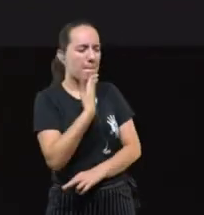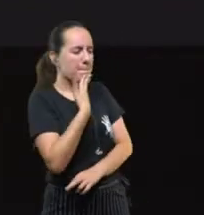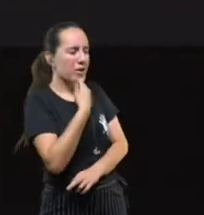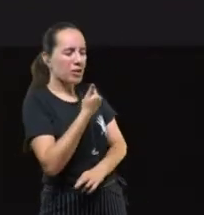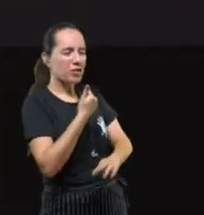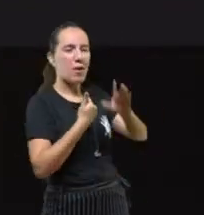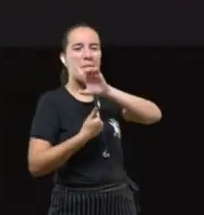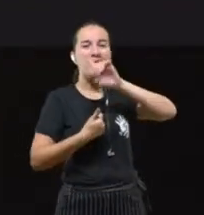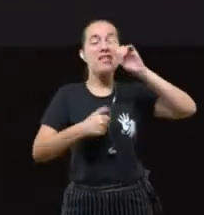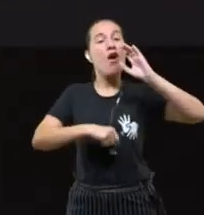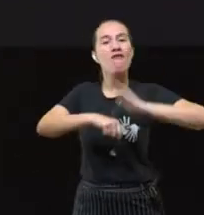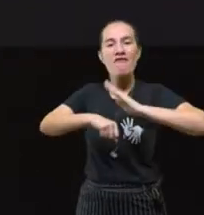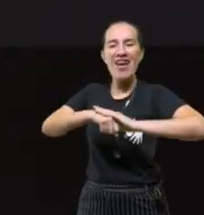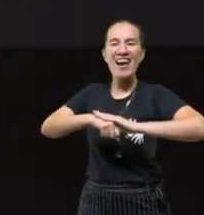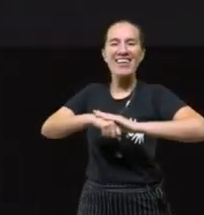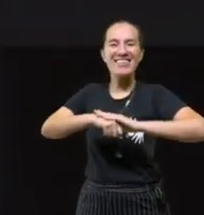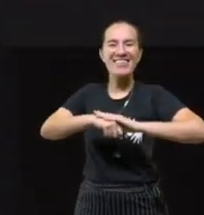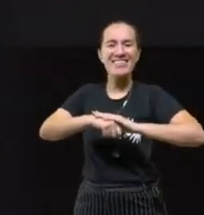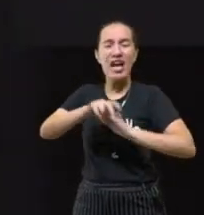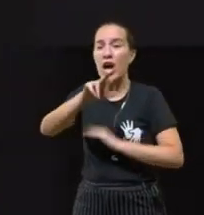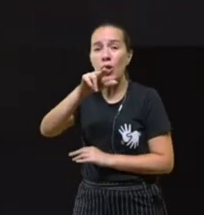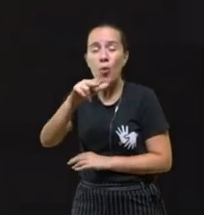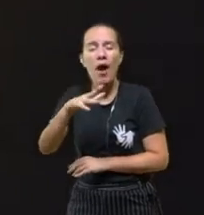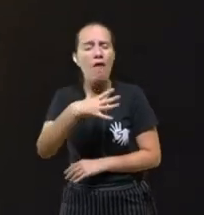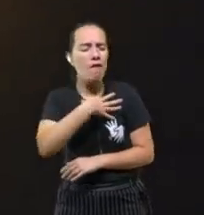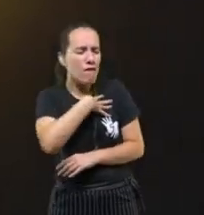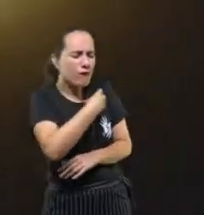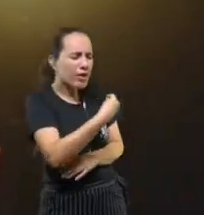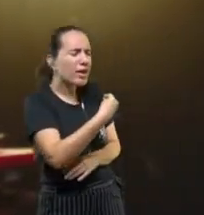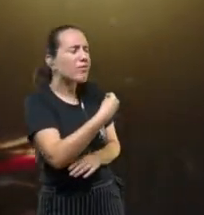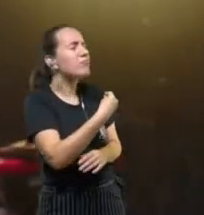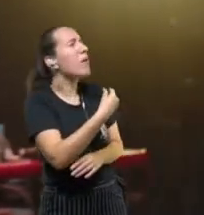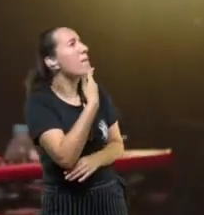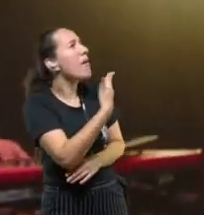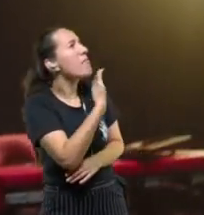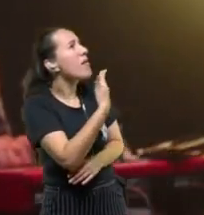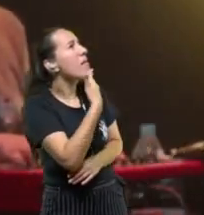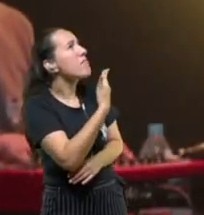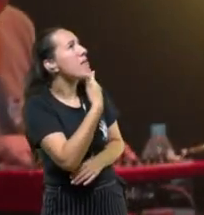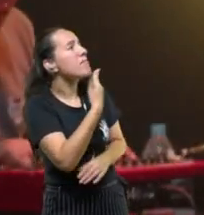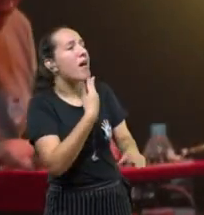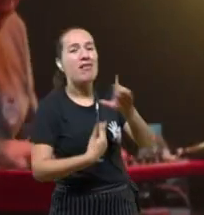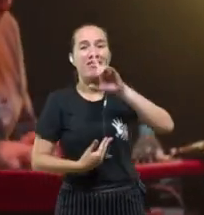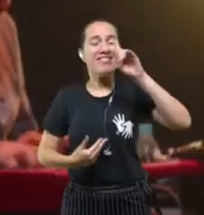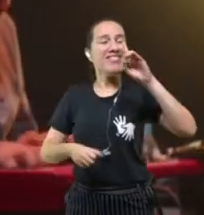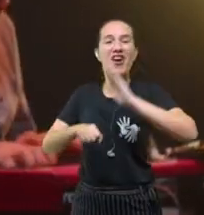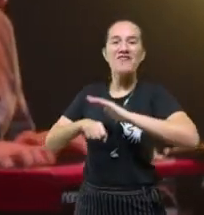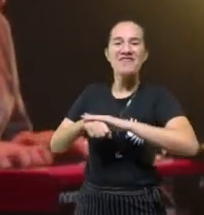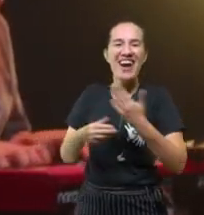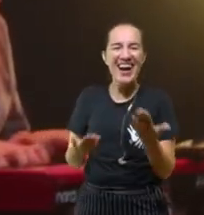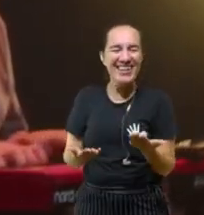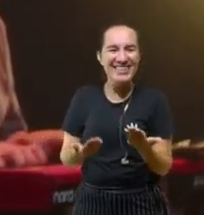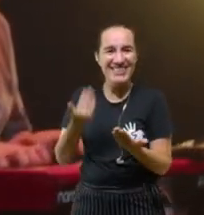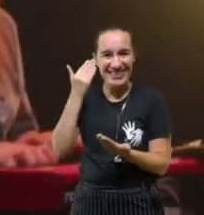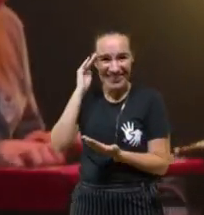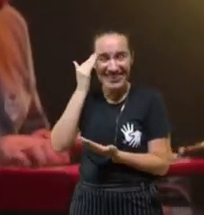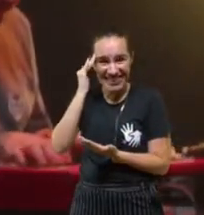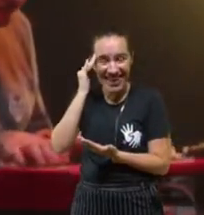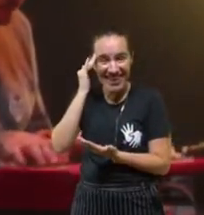filho. É tipo, não, o pai pode só fazer a empresa, fazer tudo sozinho, mas